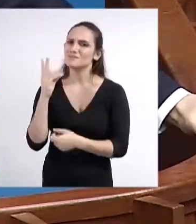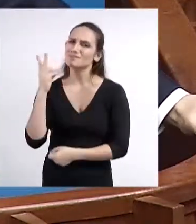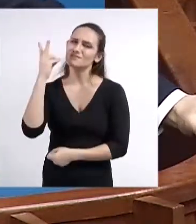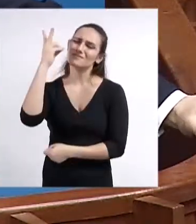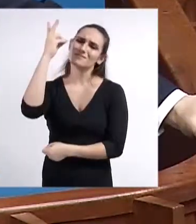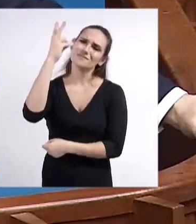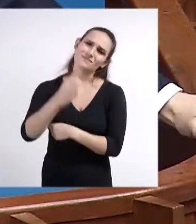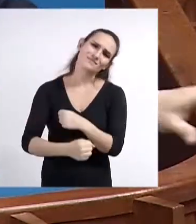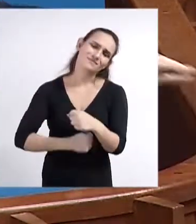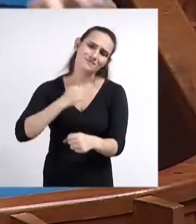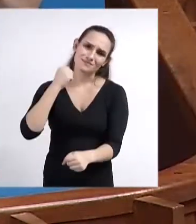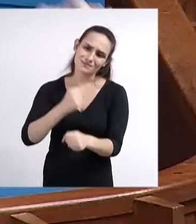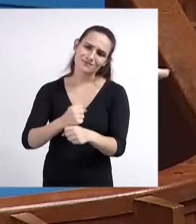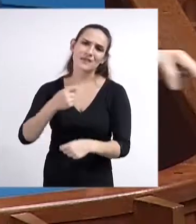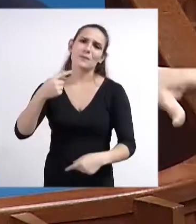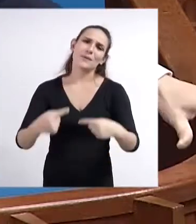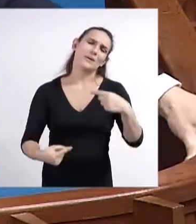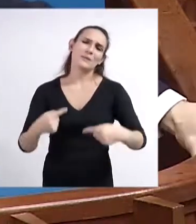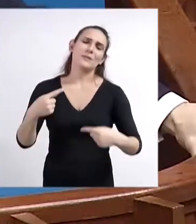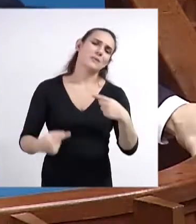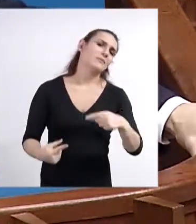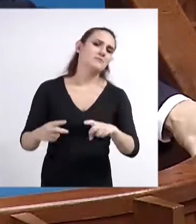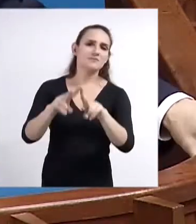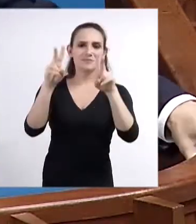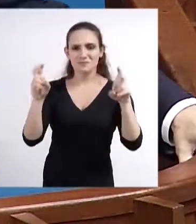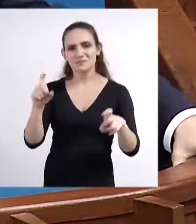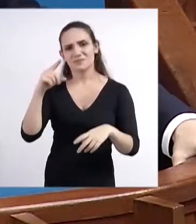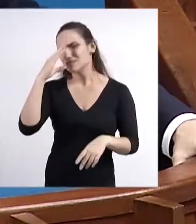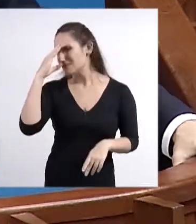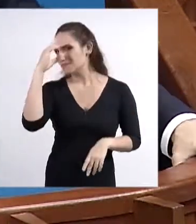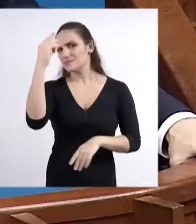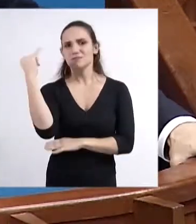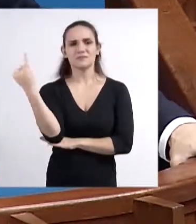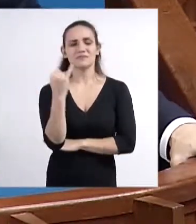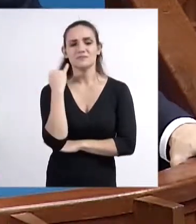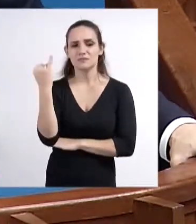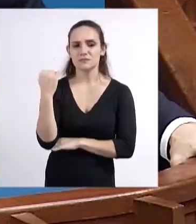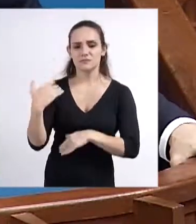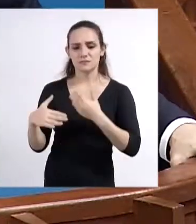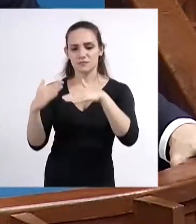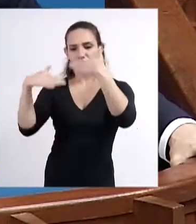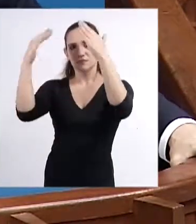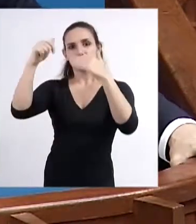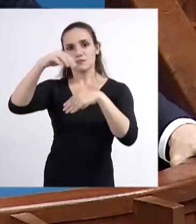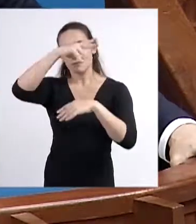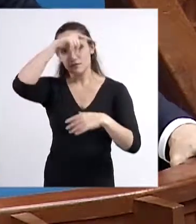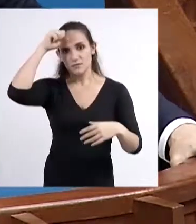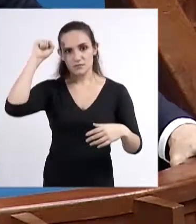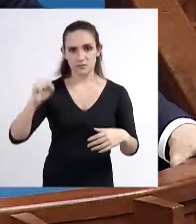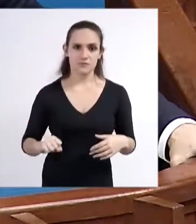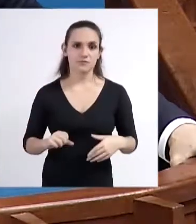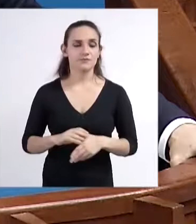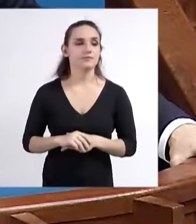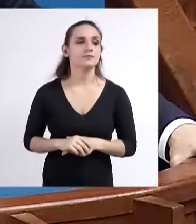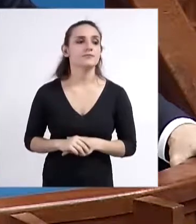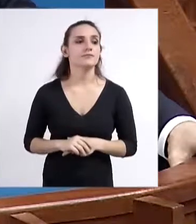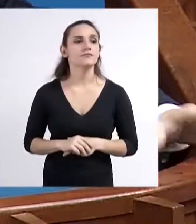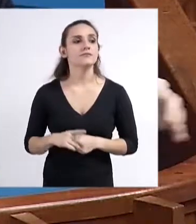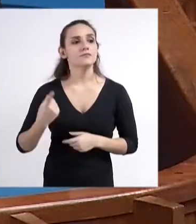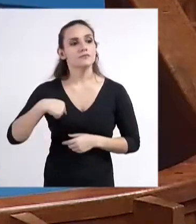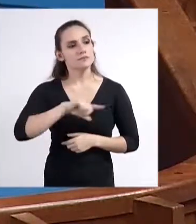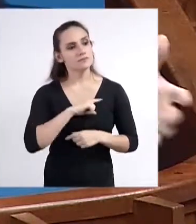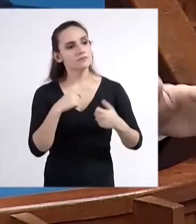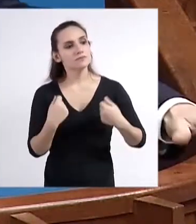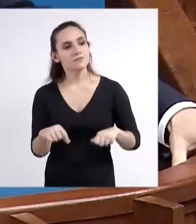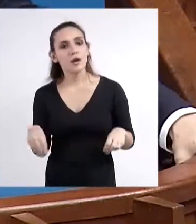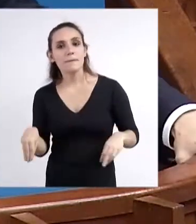anos e ele é fundamental para o desenvolvimento do Mato Grosso do Sul. Nós precisamos